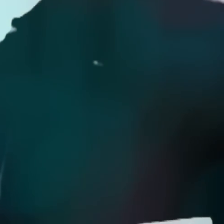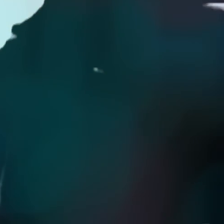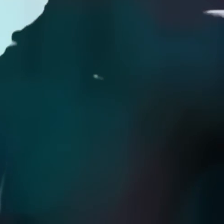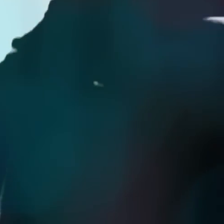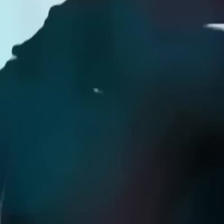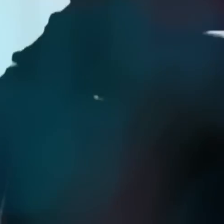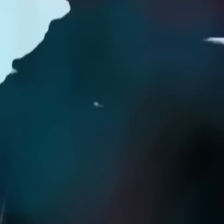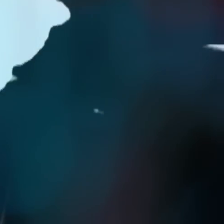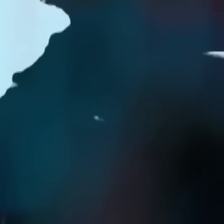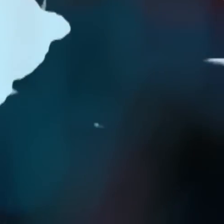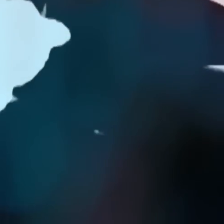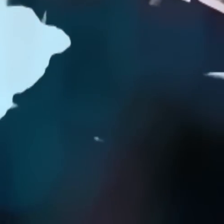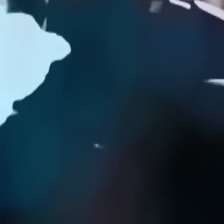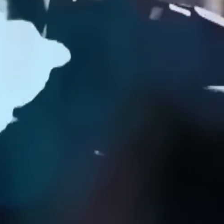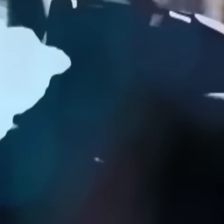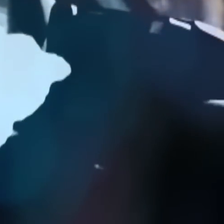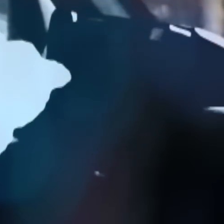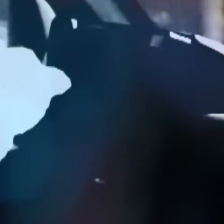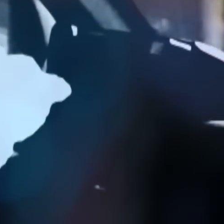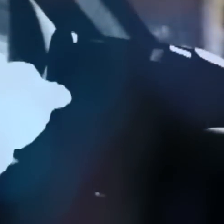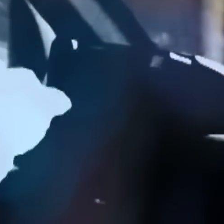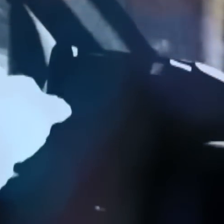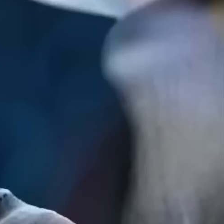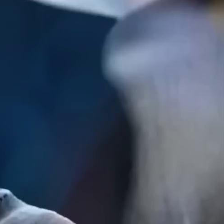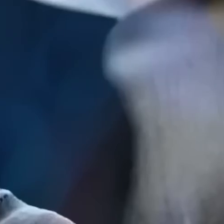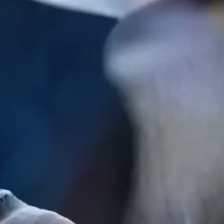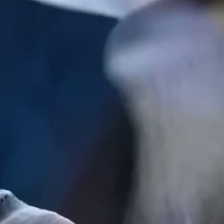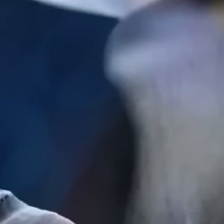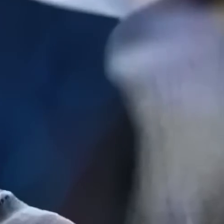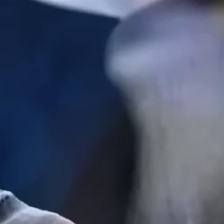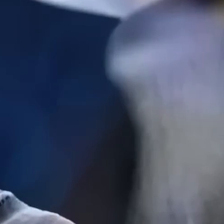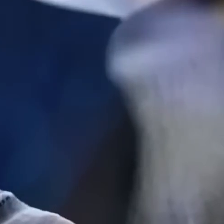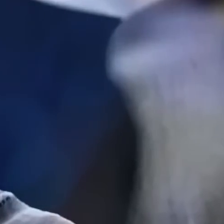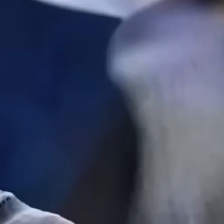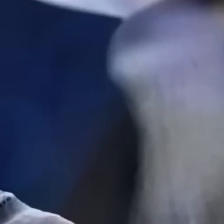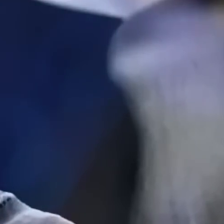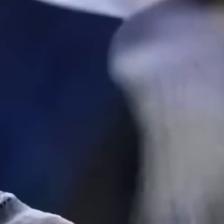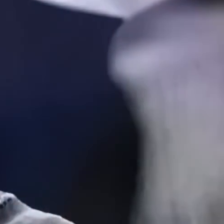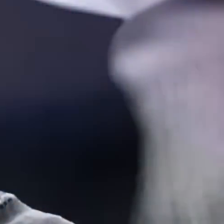ó lua de abril,